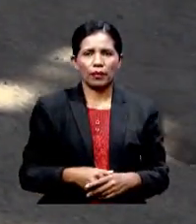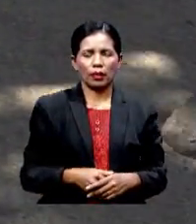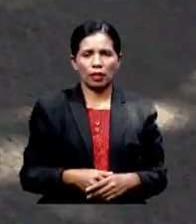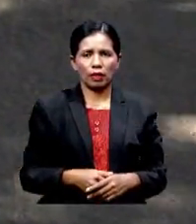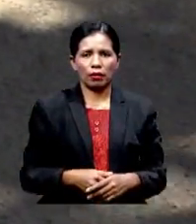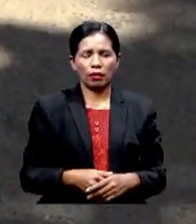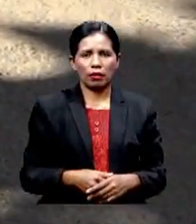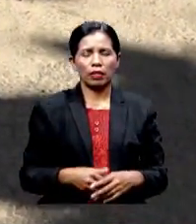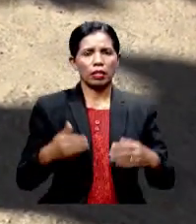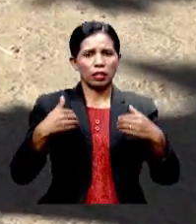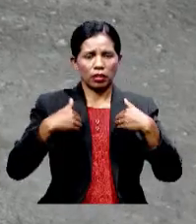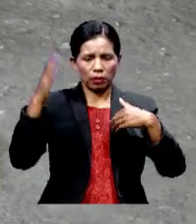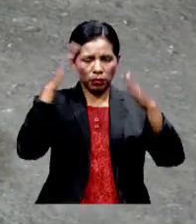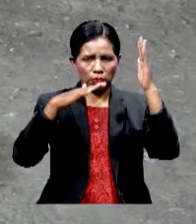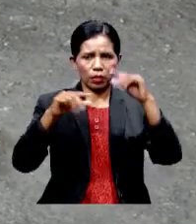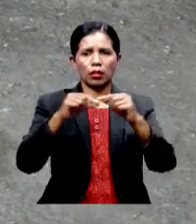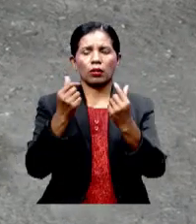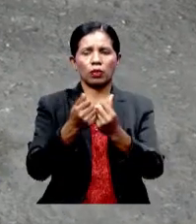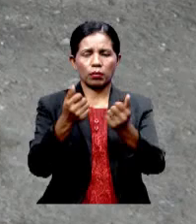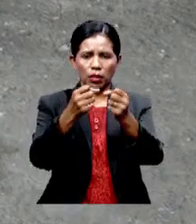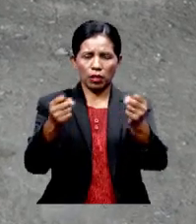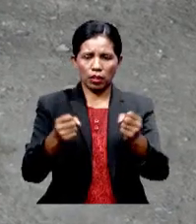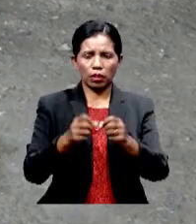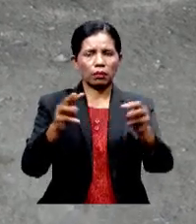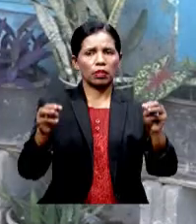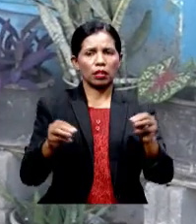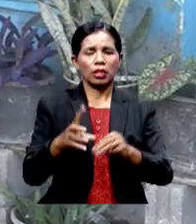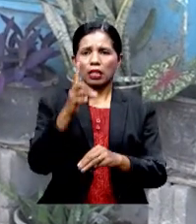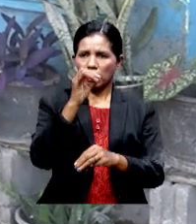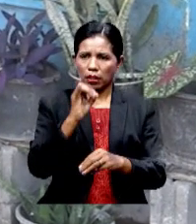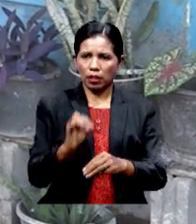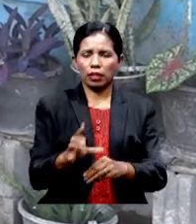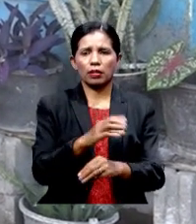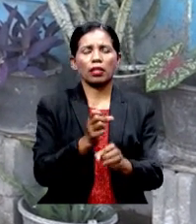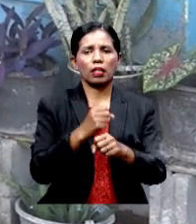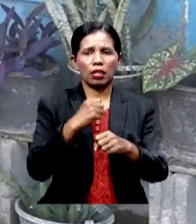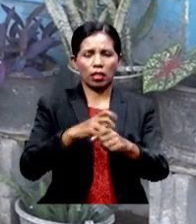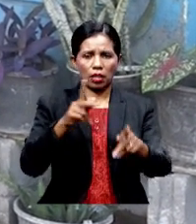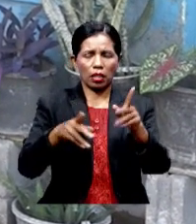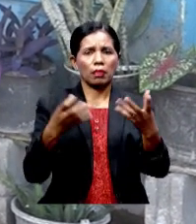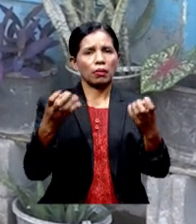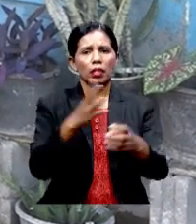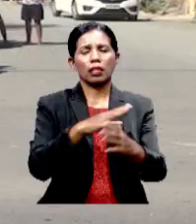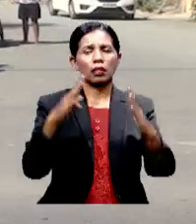na laisne musu konfronto entre grupo arte marciais balon ia dilarang nebe resulta komunidade